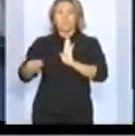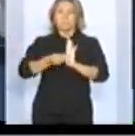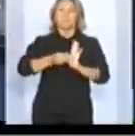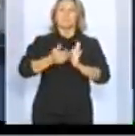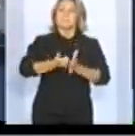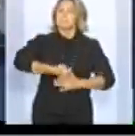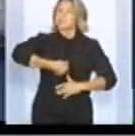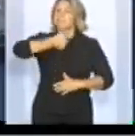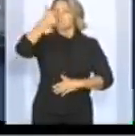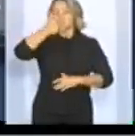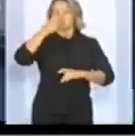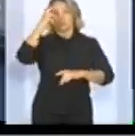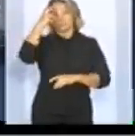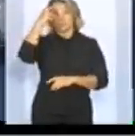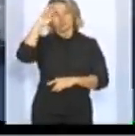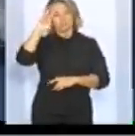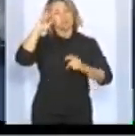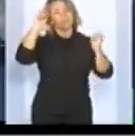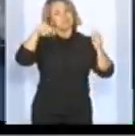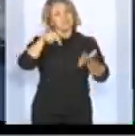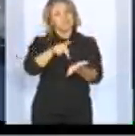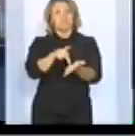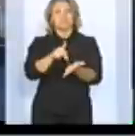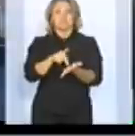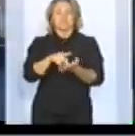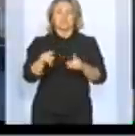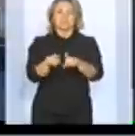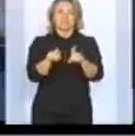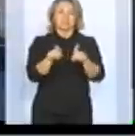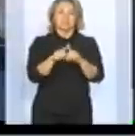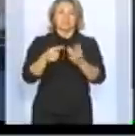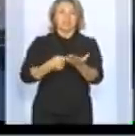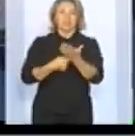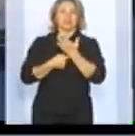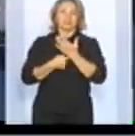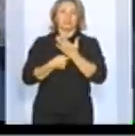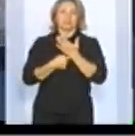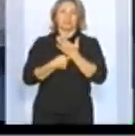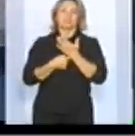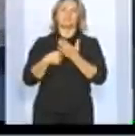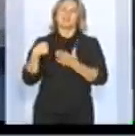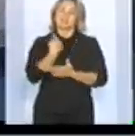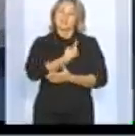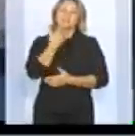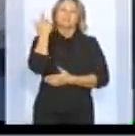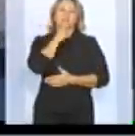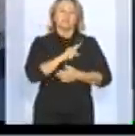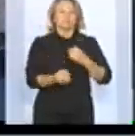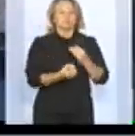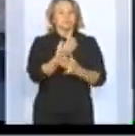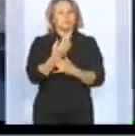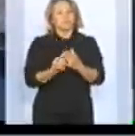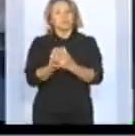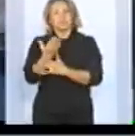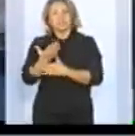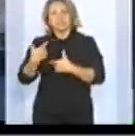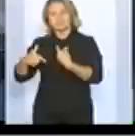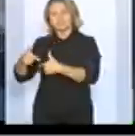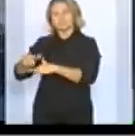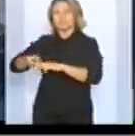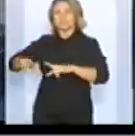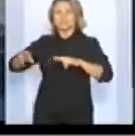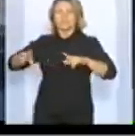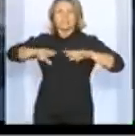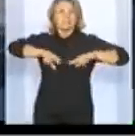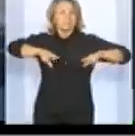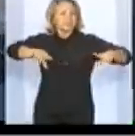nacional, teoricamente, deveria também nos ajudar a continuar produzindo esse tipo de conteúdo nas mais diversas